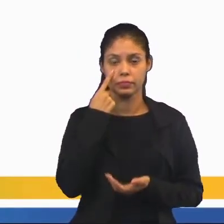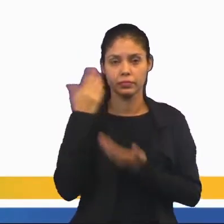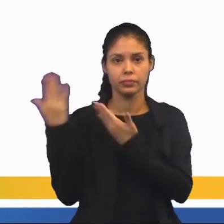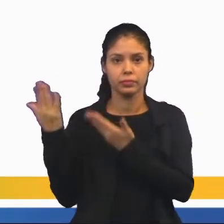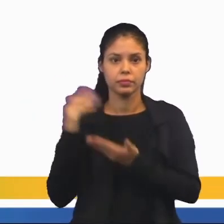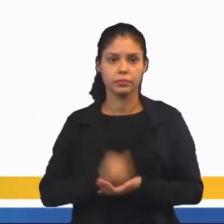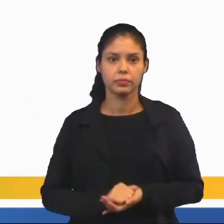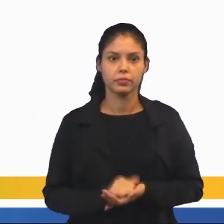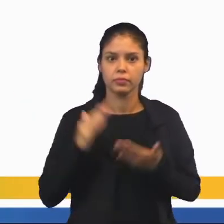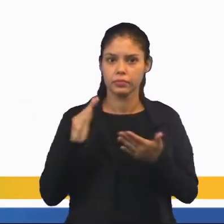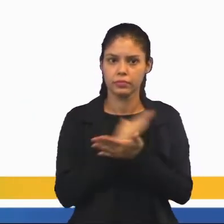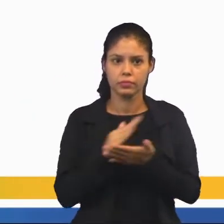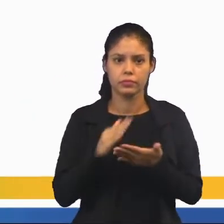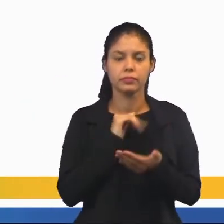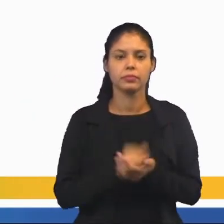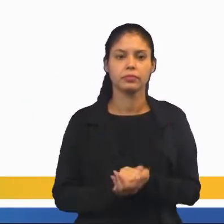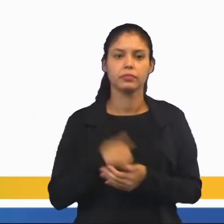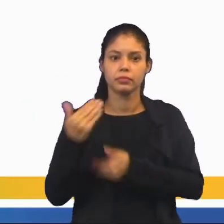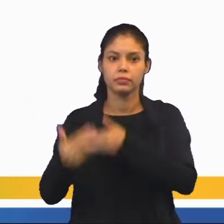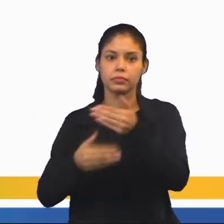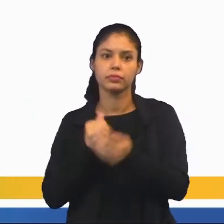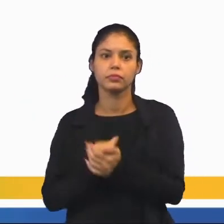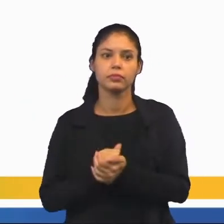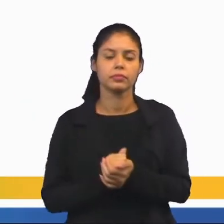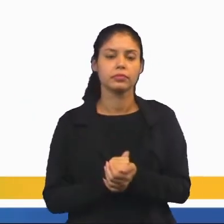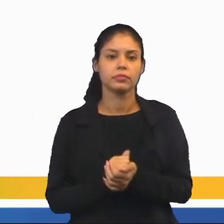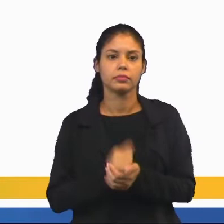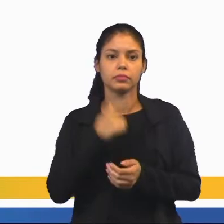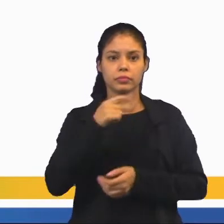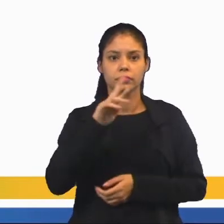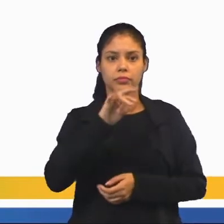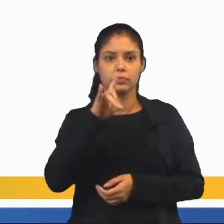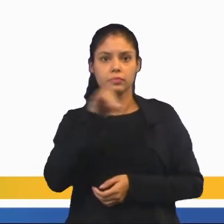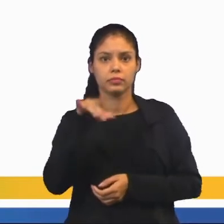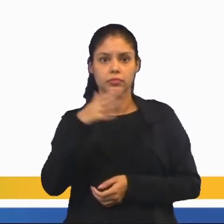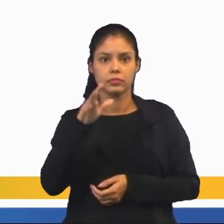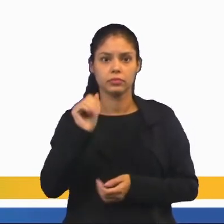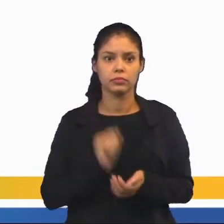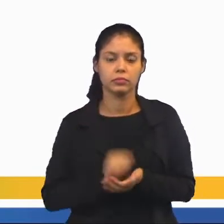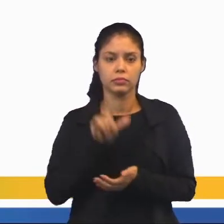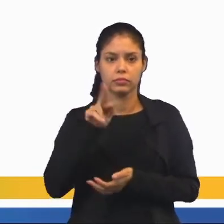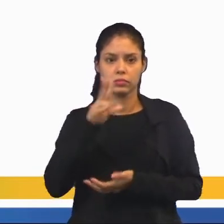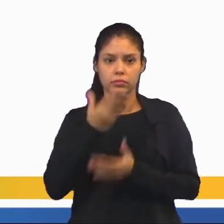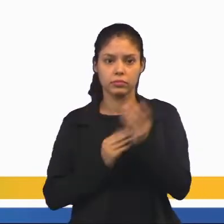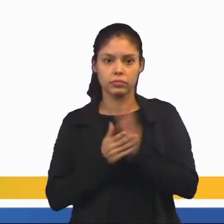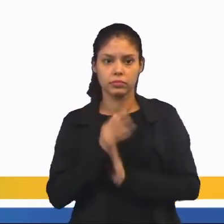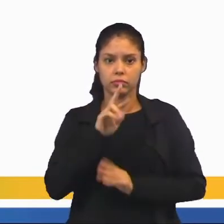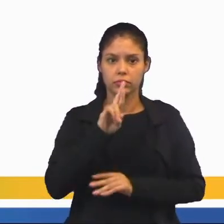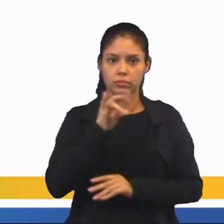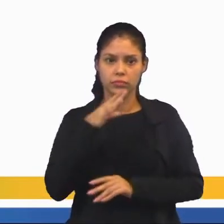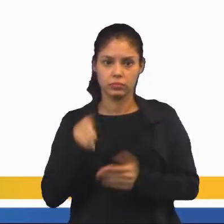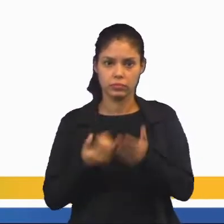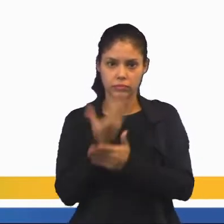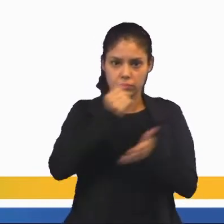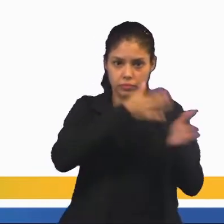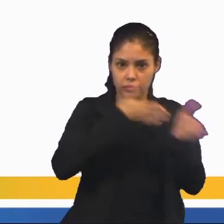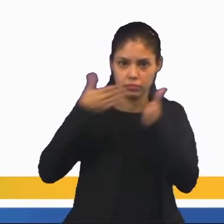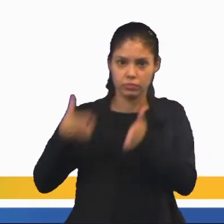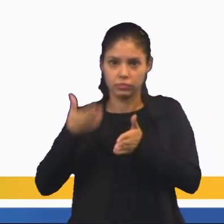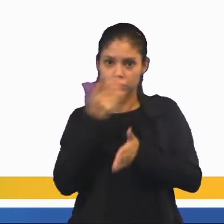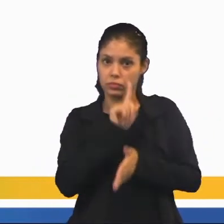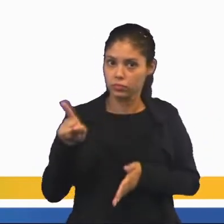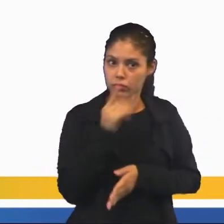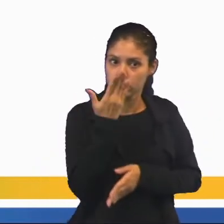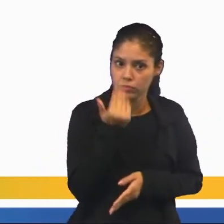Alguns desses processos são a pasteurização, a lavagem, a remoção de